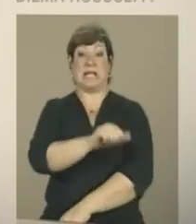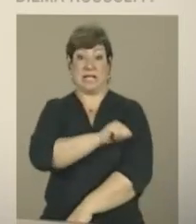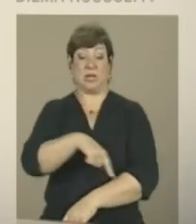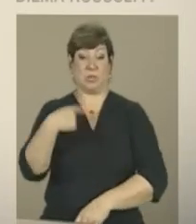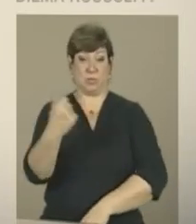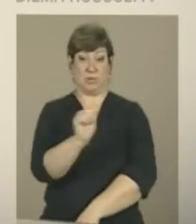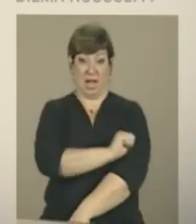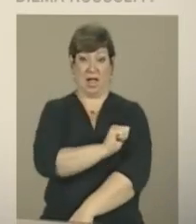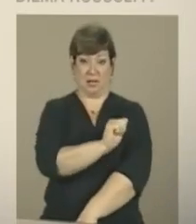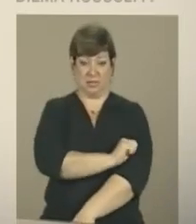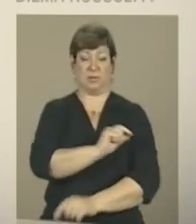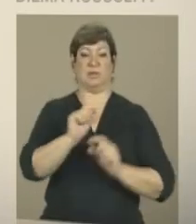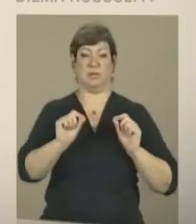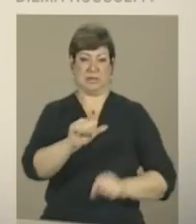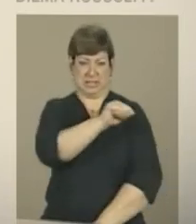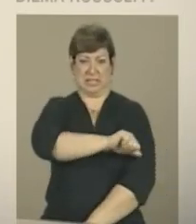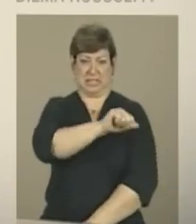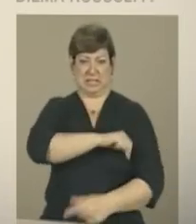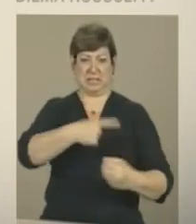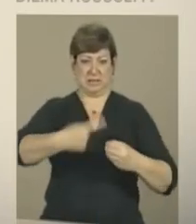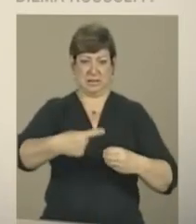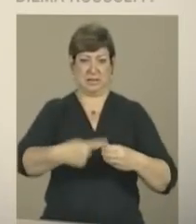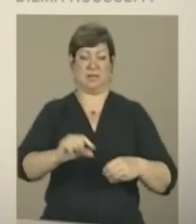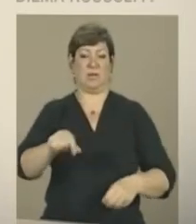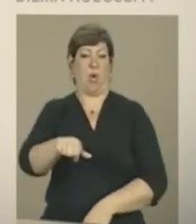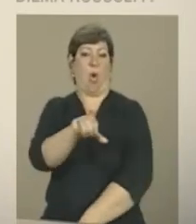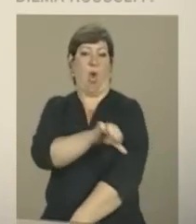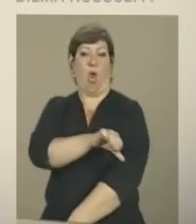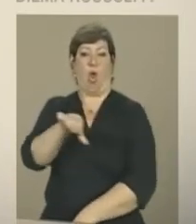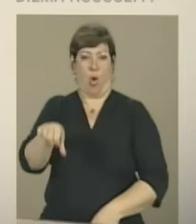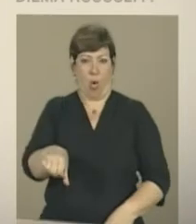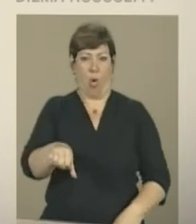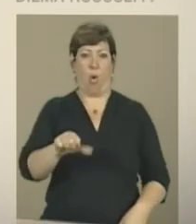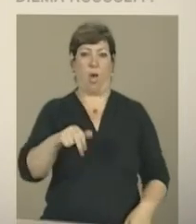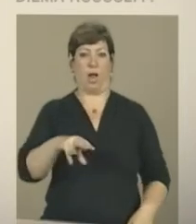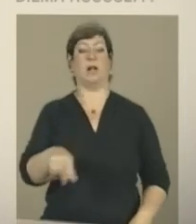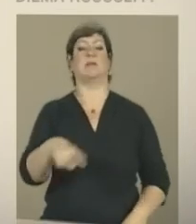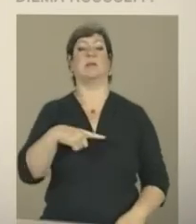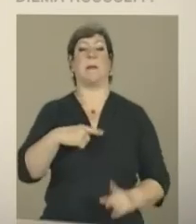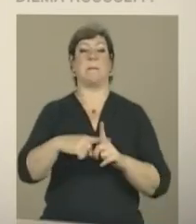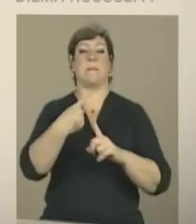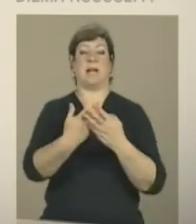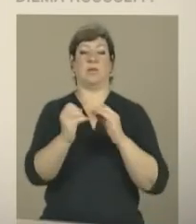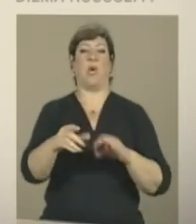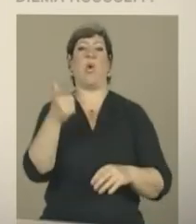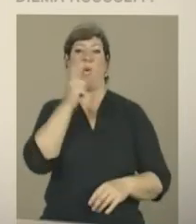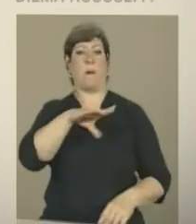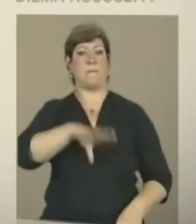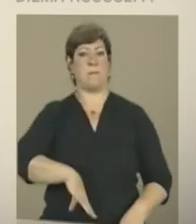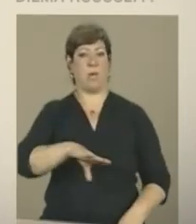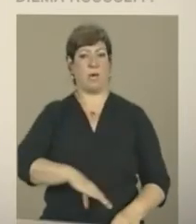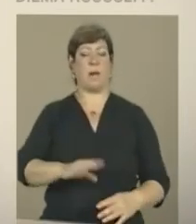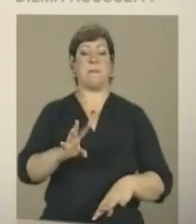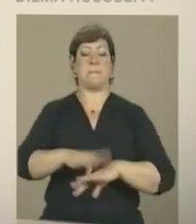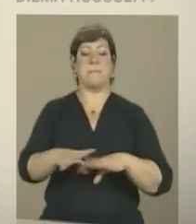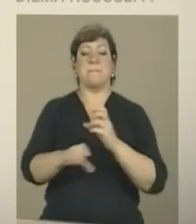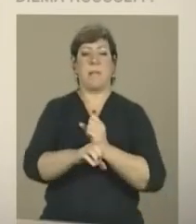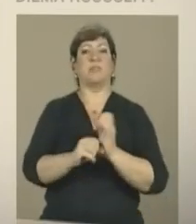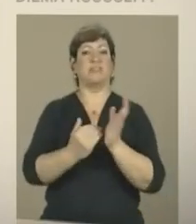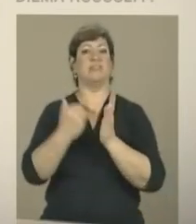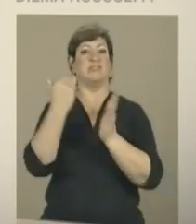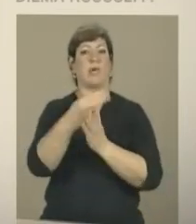Os estudantes do 5º e do 9º ano do Mais Educação conseguiram aumentar suas notas de Portuguesa de matemática